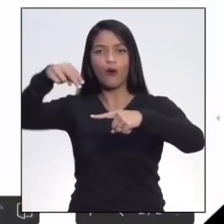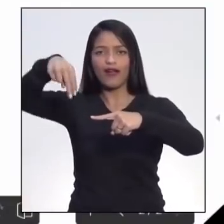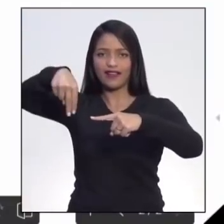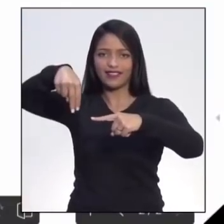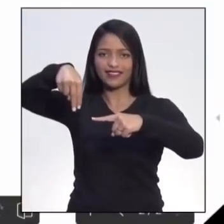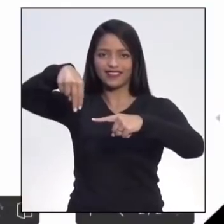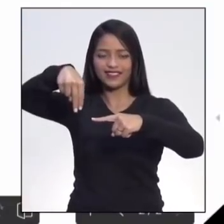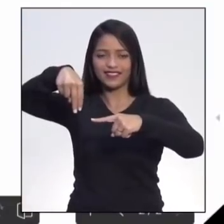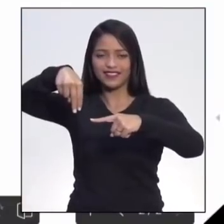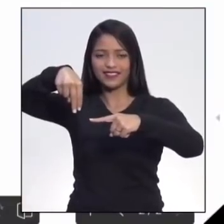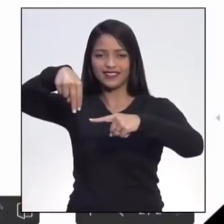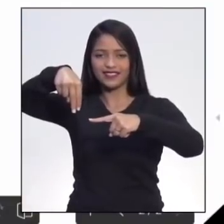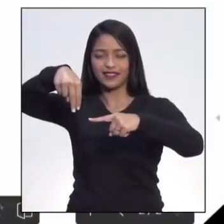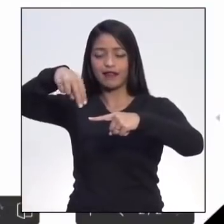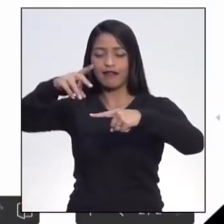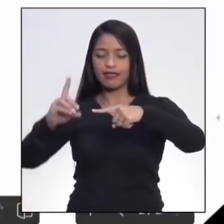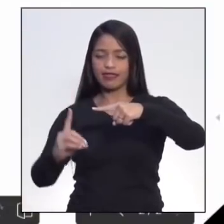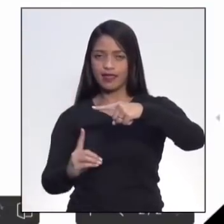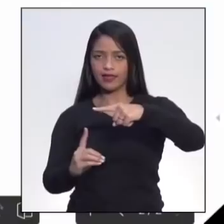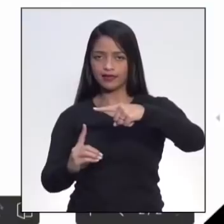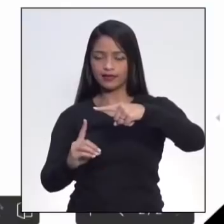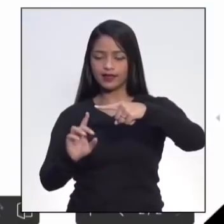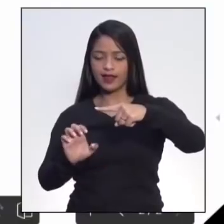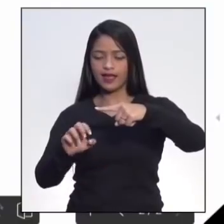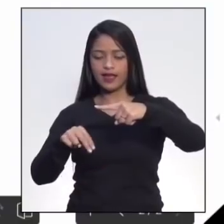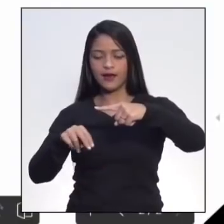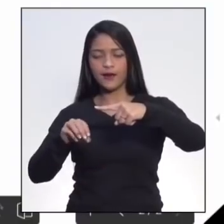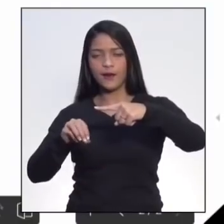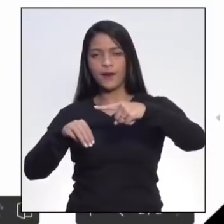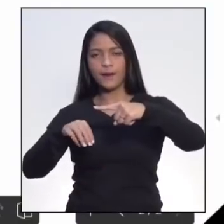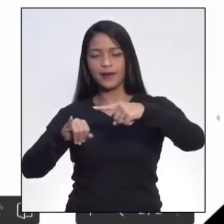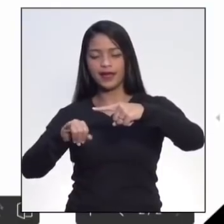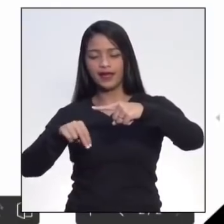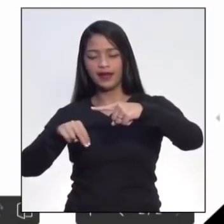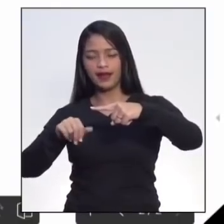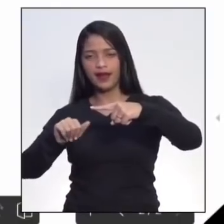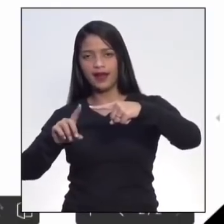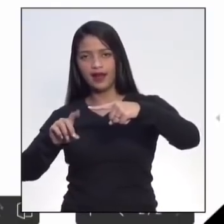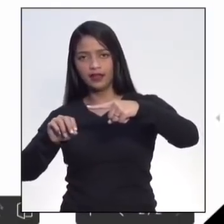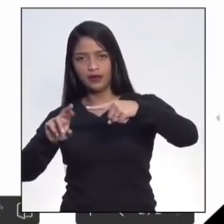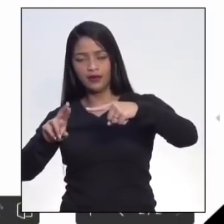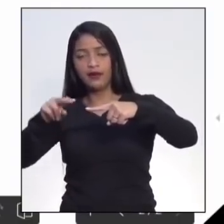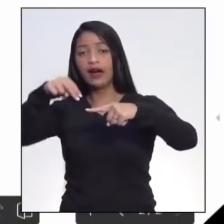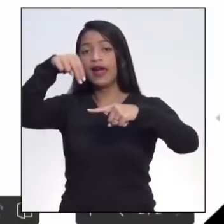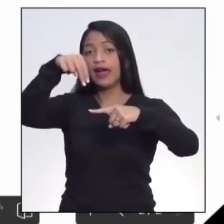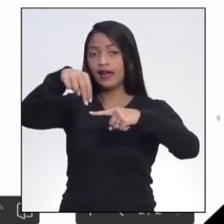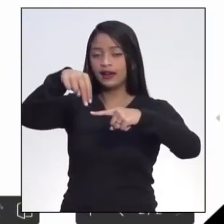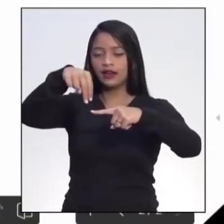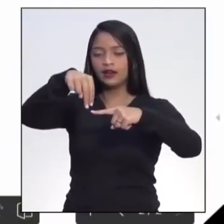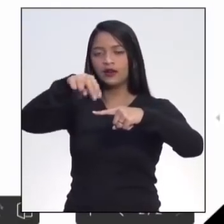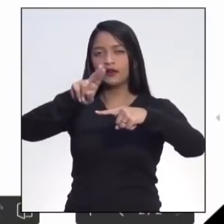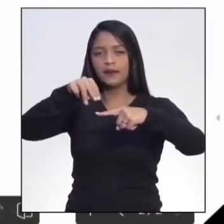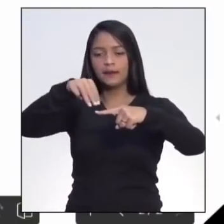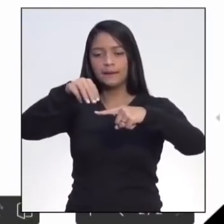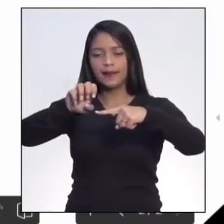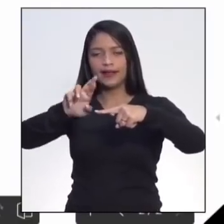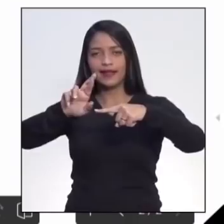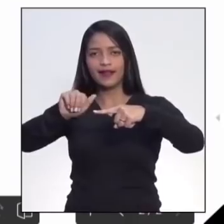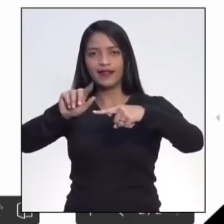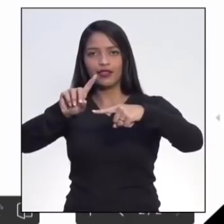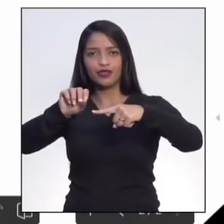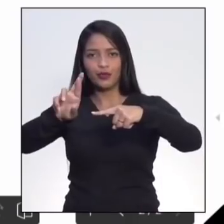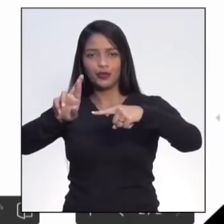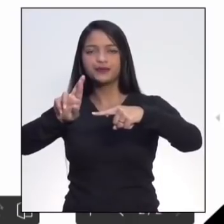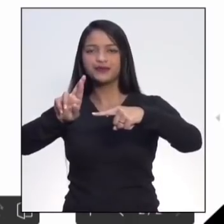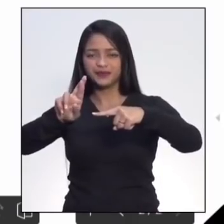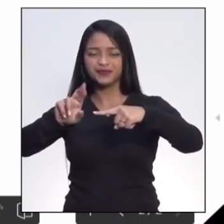D, né? Então, D de denominador e o numerador aqui na parte de cima, que é o número que está na parte de cima da fração. O